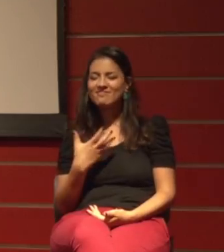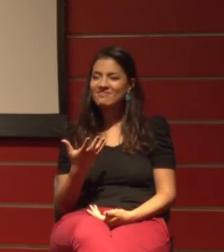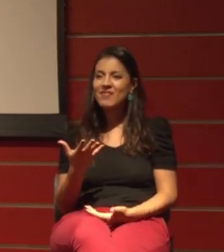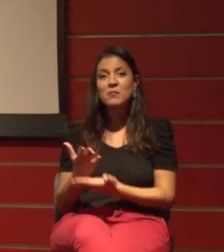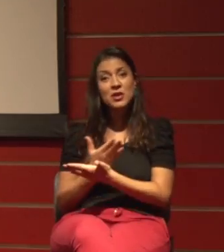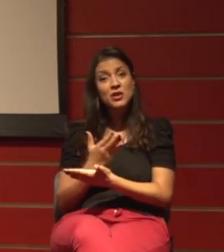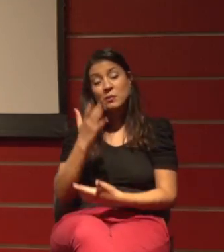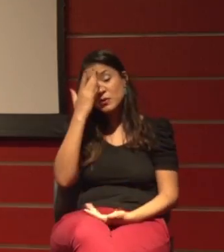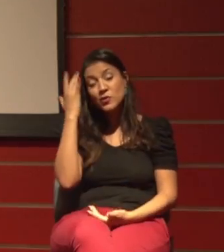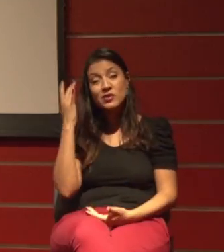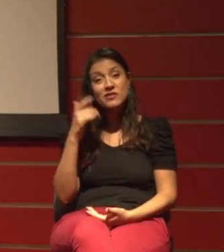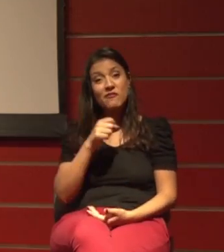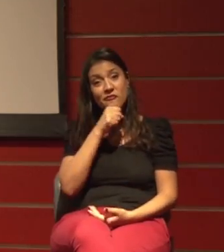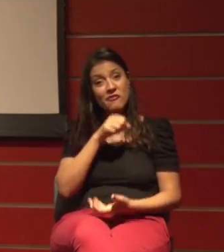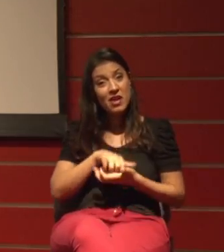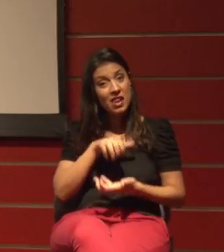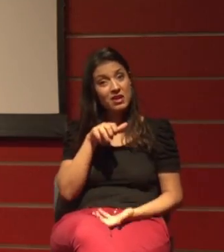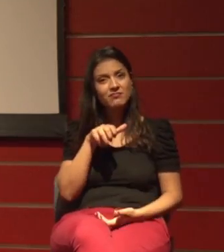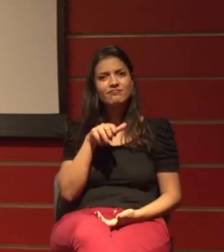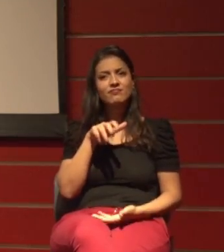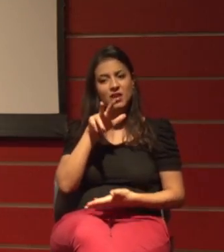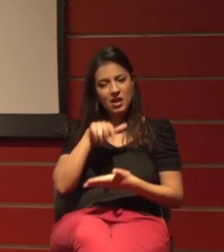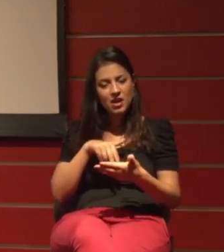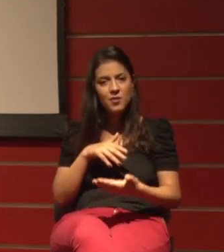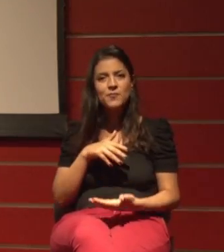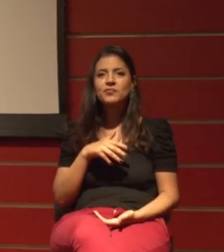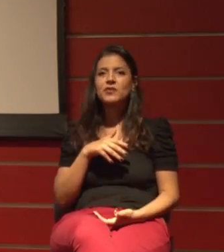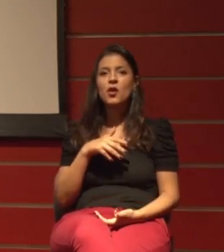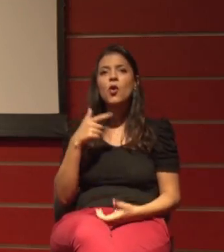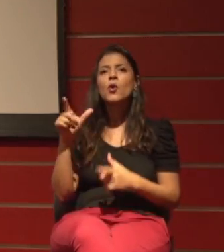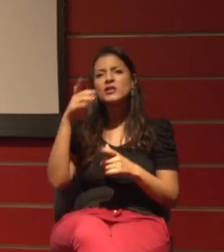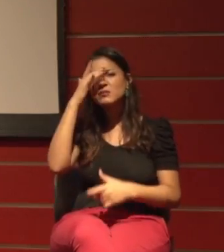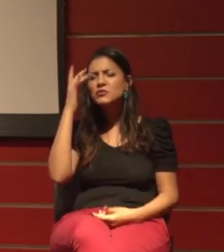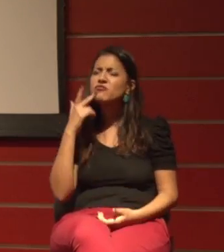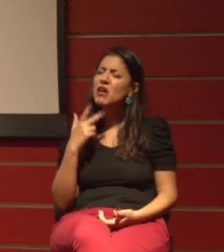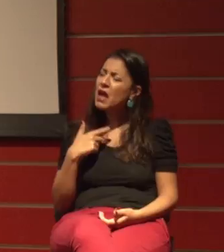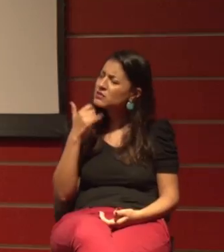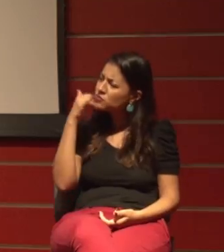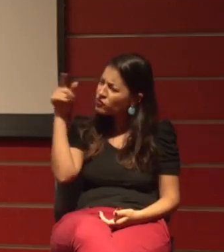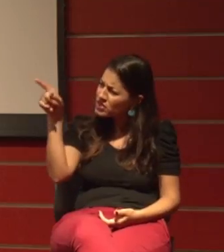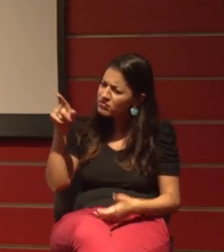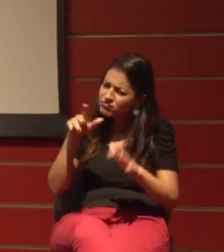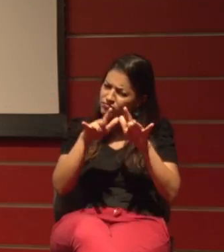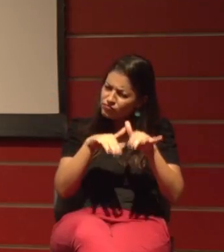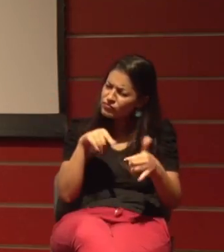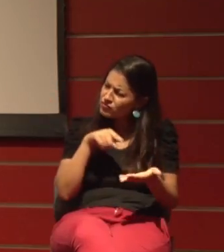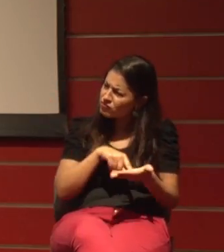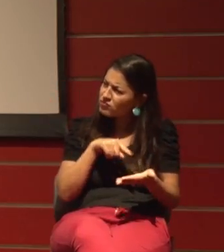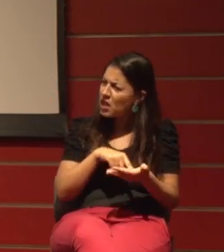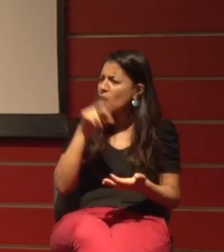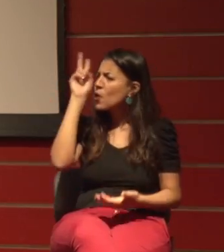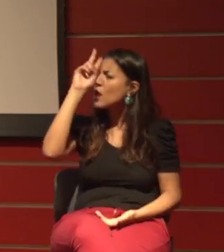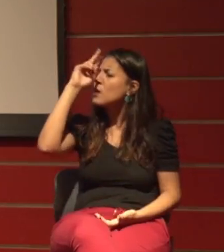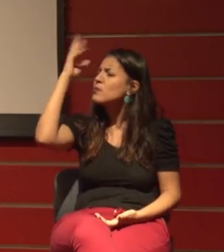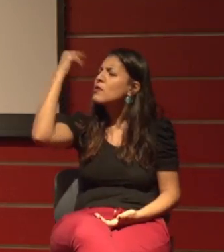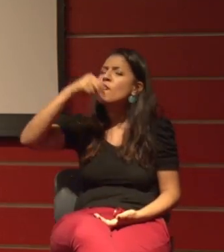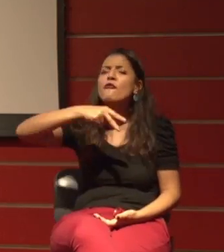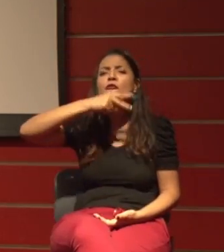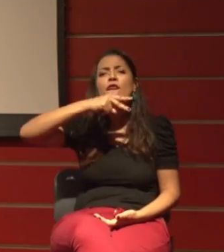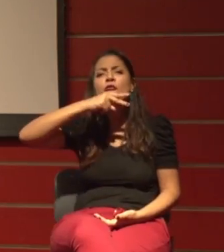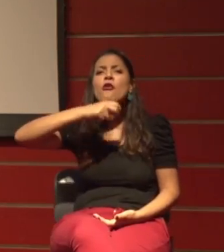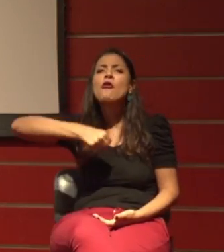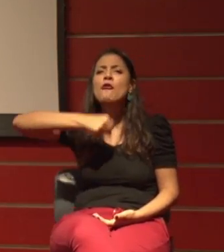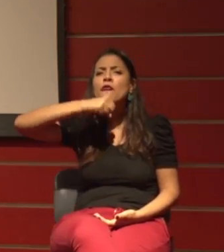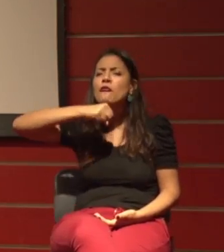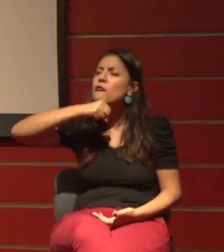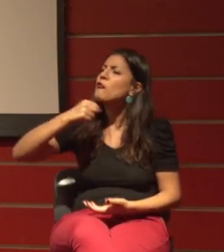reconheço essa história que você coloca aqui porque a minha avó contava ou minha bisavó contava ou minha alguém contava da família coisa da família